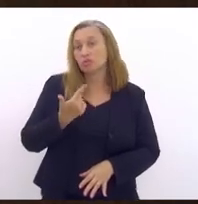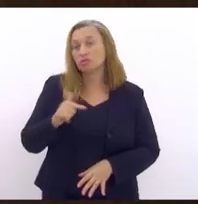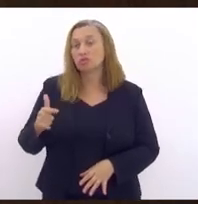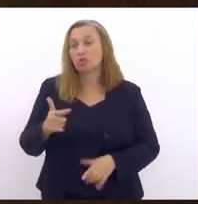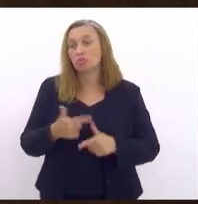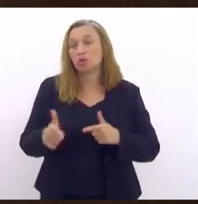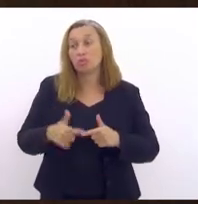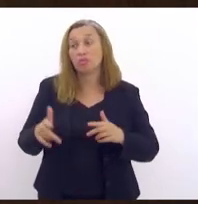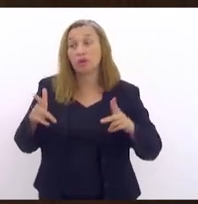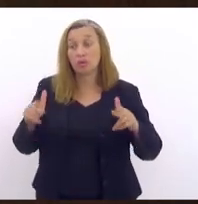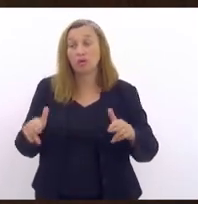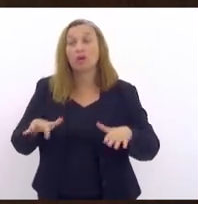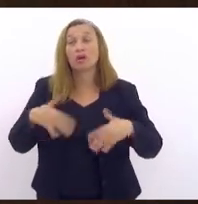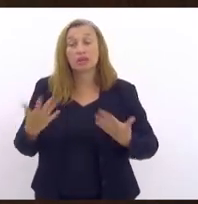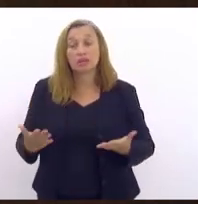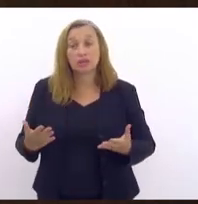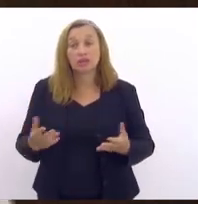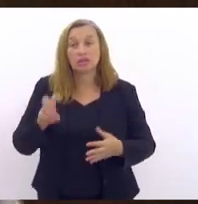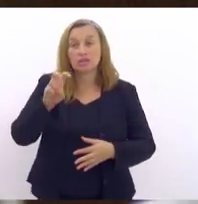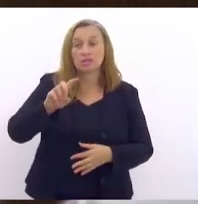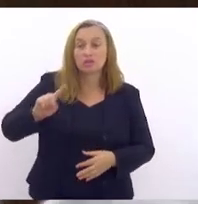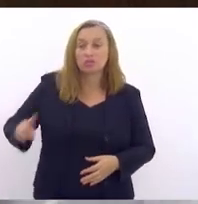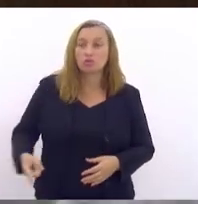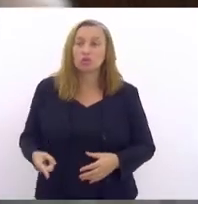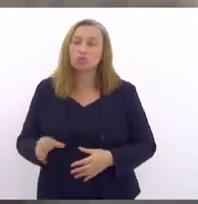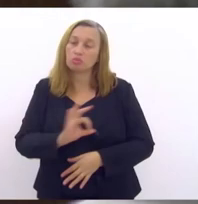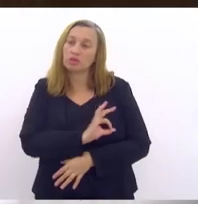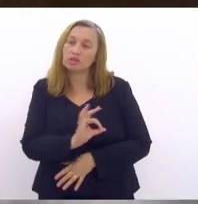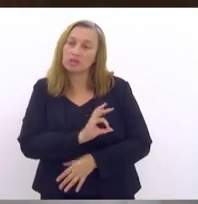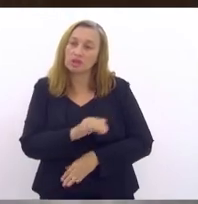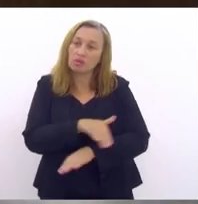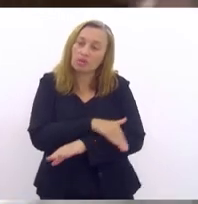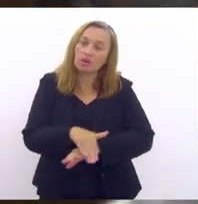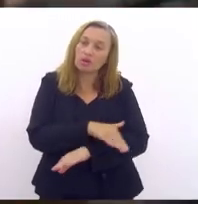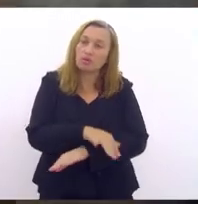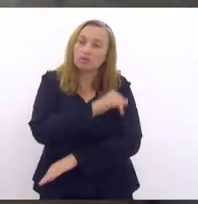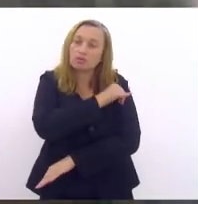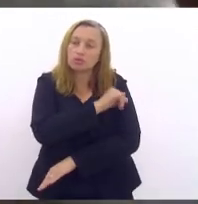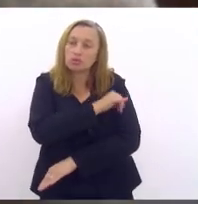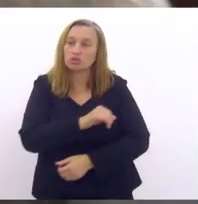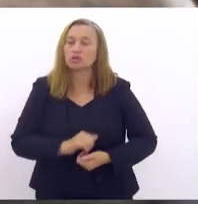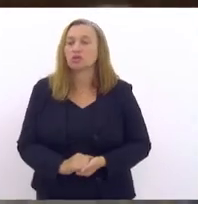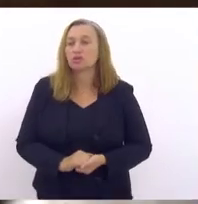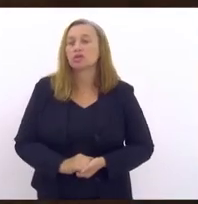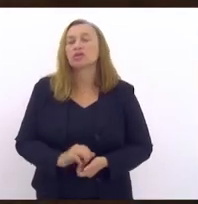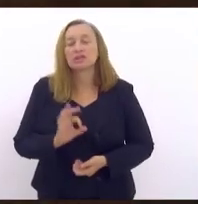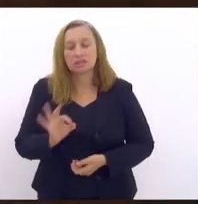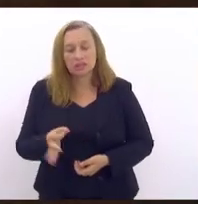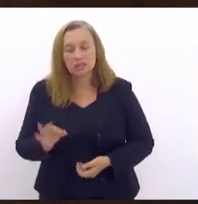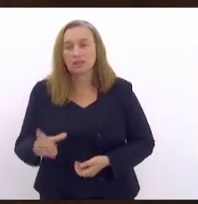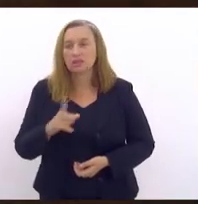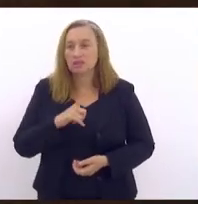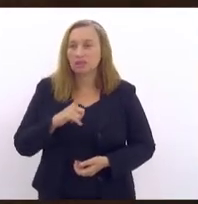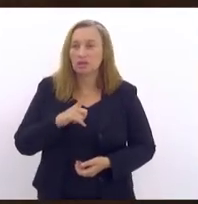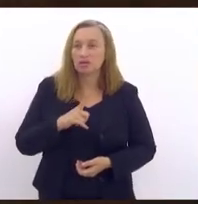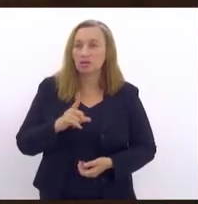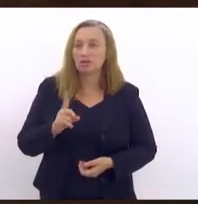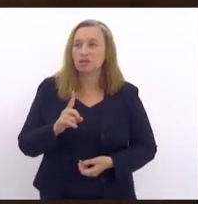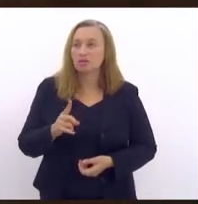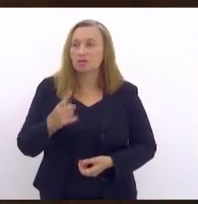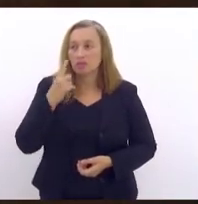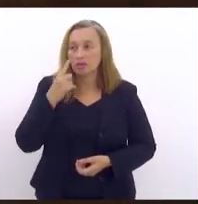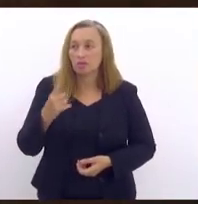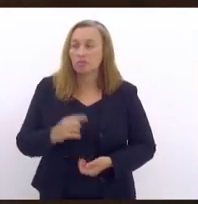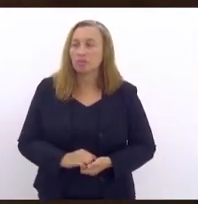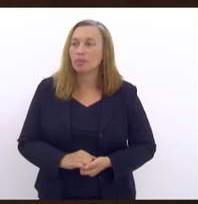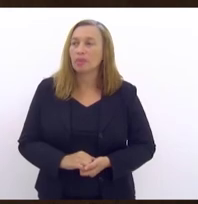problema. Então, vamos trazer esses 5 mil policiais aqui para as ruas do Rio de Janeiro, que eu tenho absoluta certeza que nós não veremos